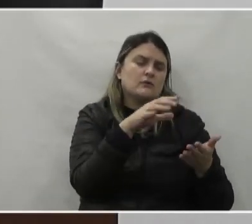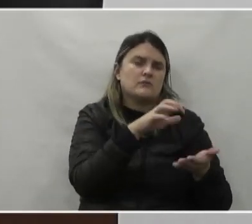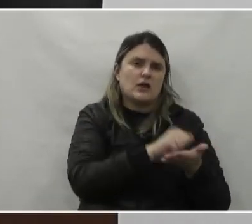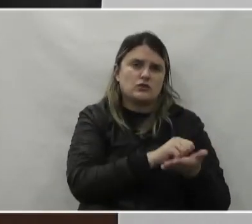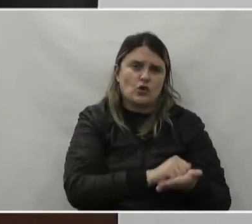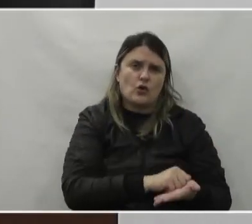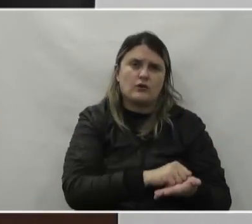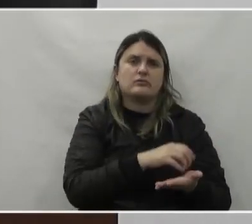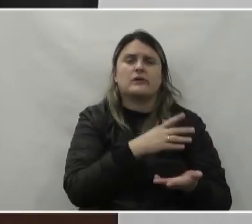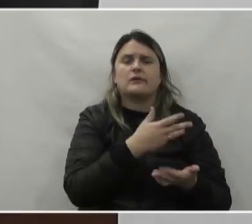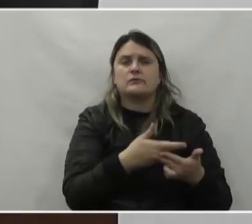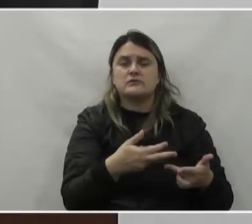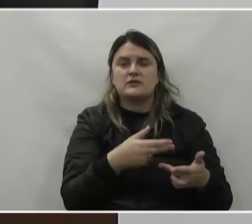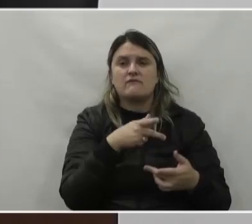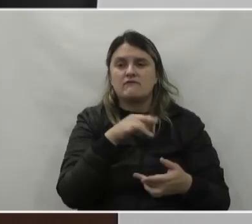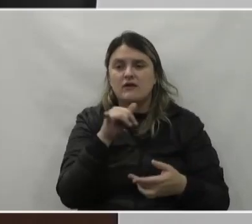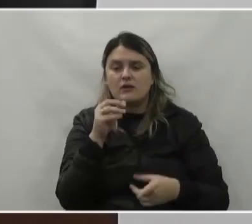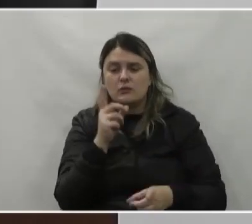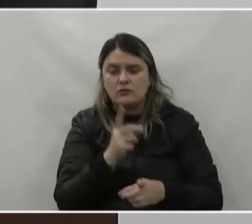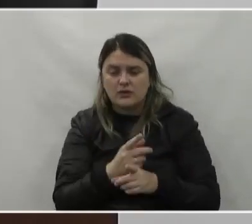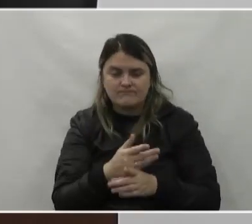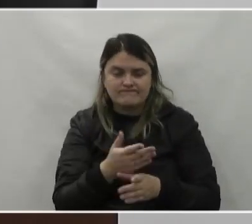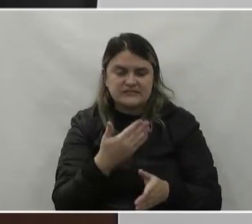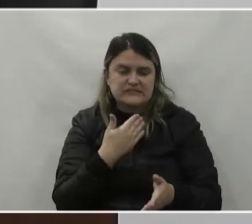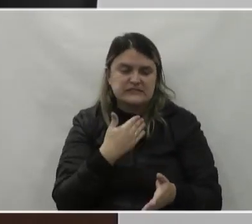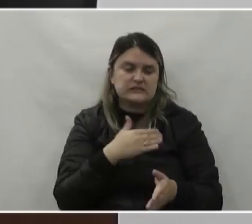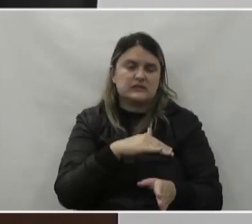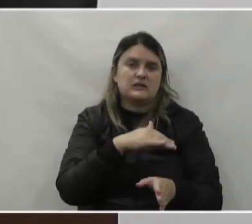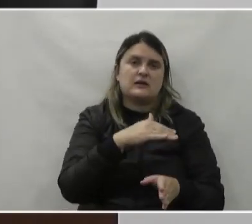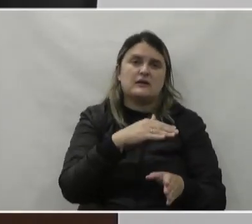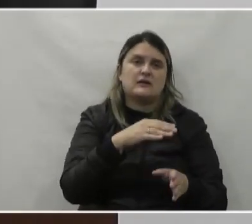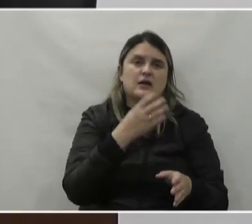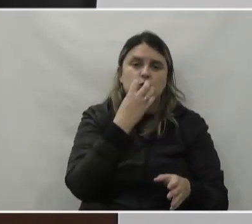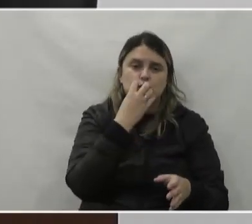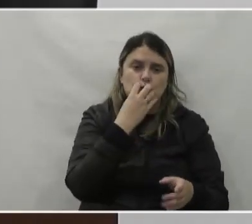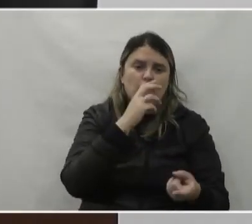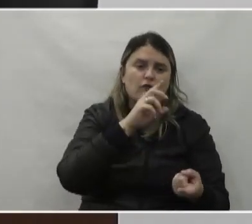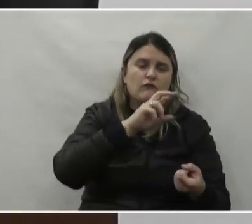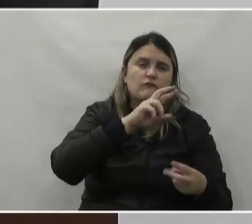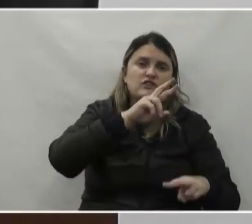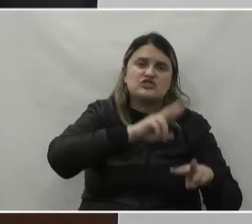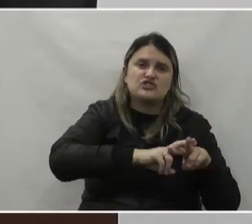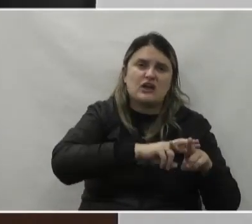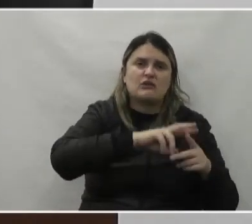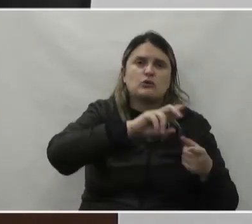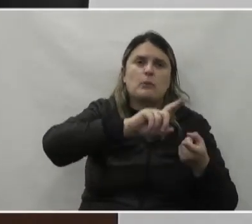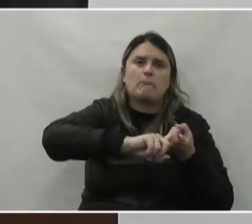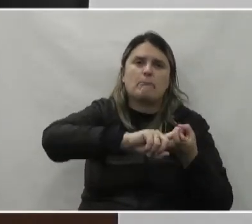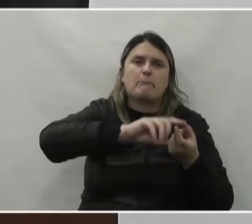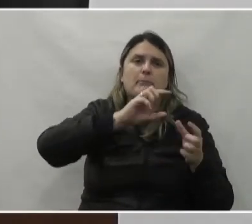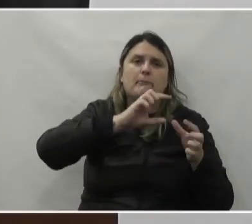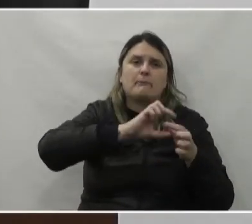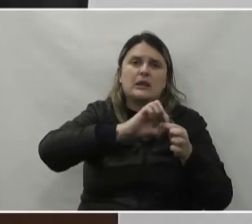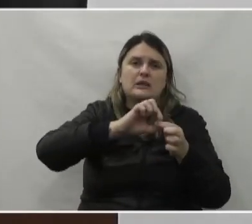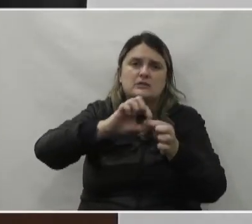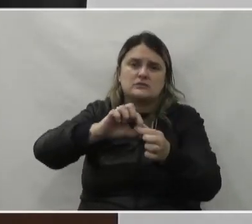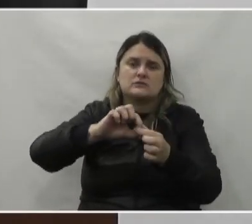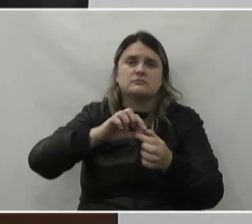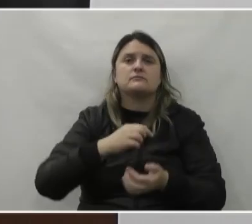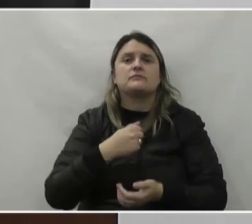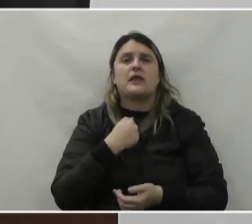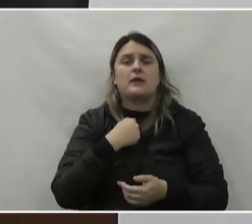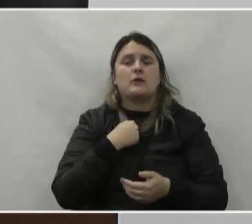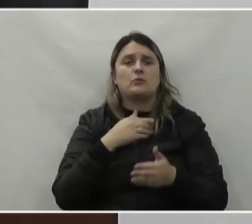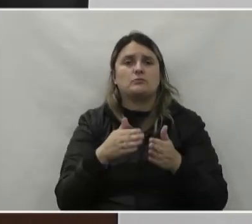local e encontra o animal em condições de confinamento inadequado. Tivemos um caso aí há pouco tempo, que até